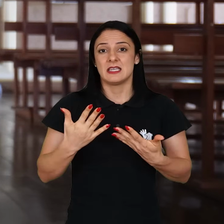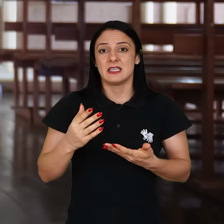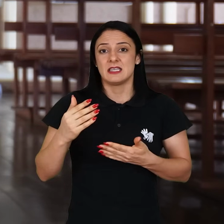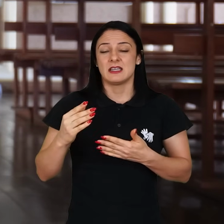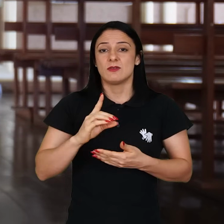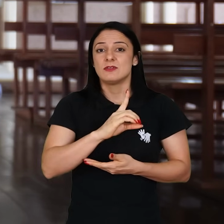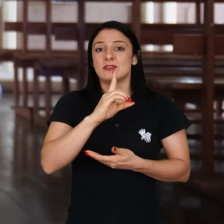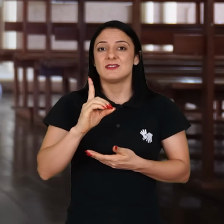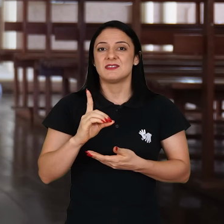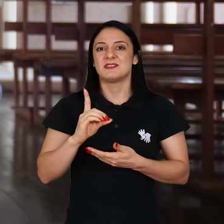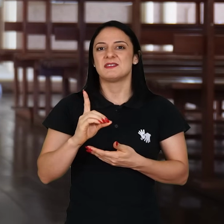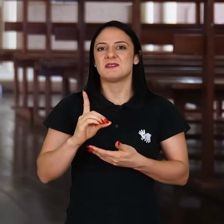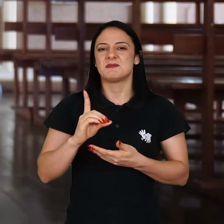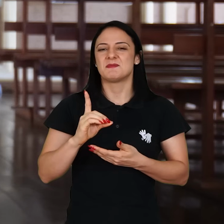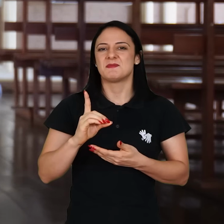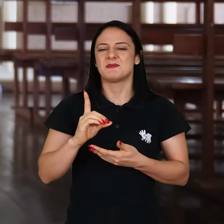Aí chegou o dia com o Maurício,